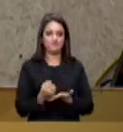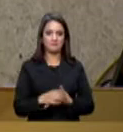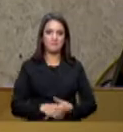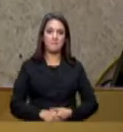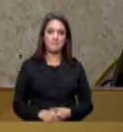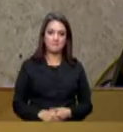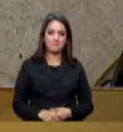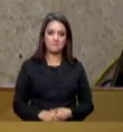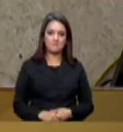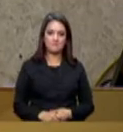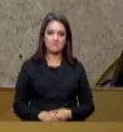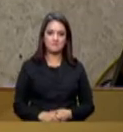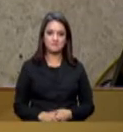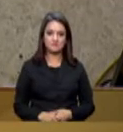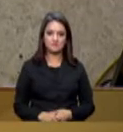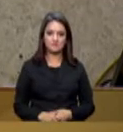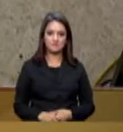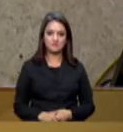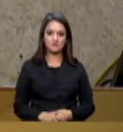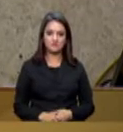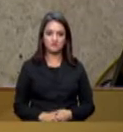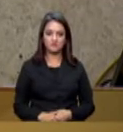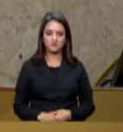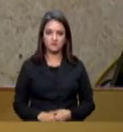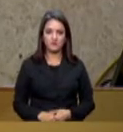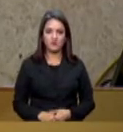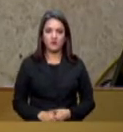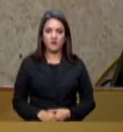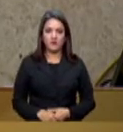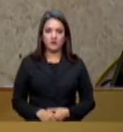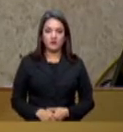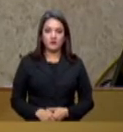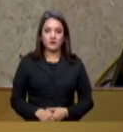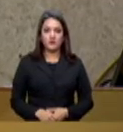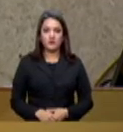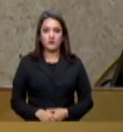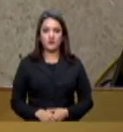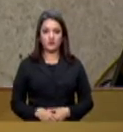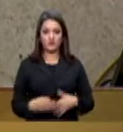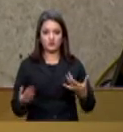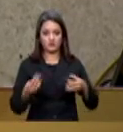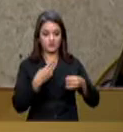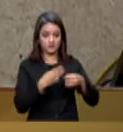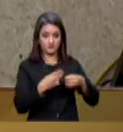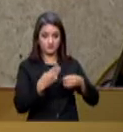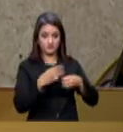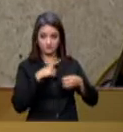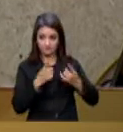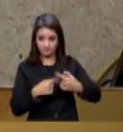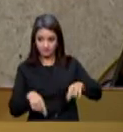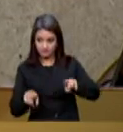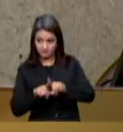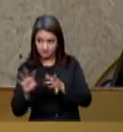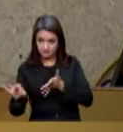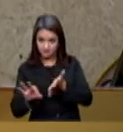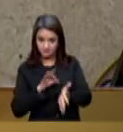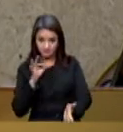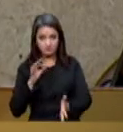A adesão da entidade federativa, assim, então, é uma